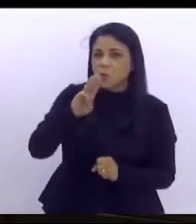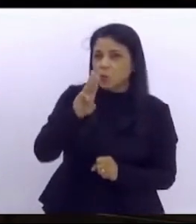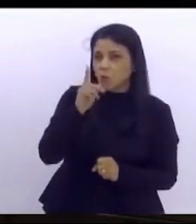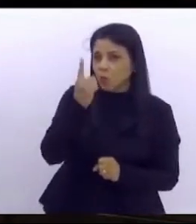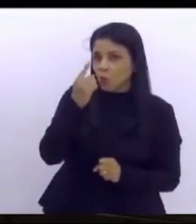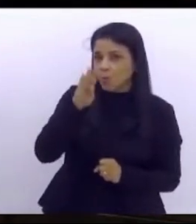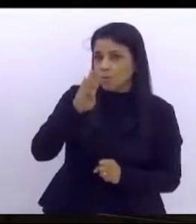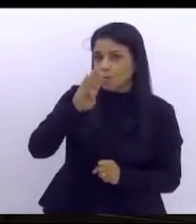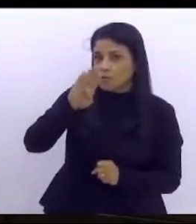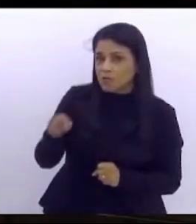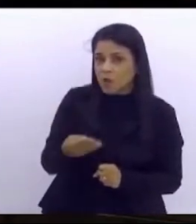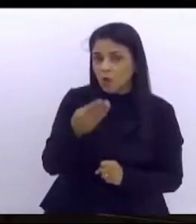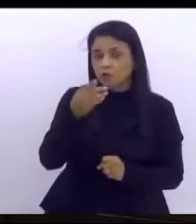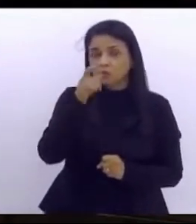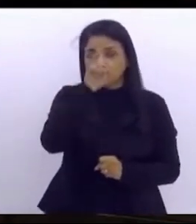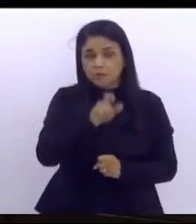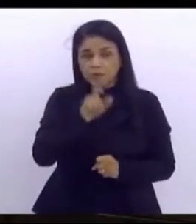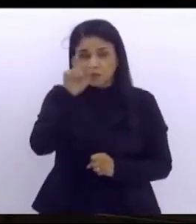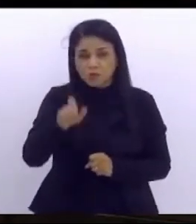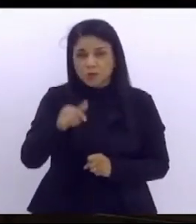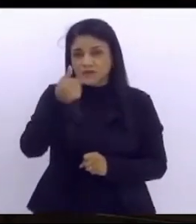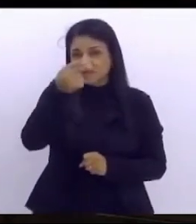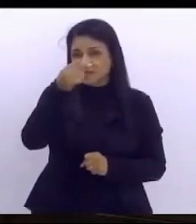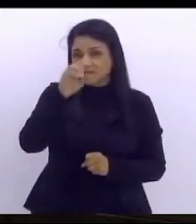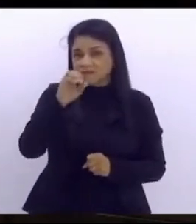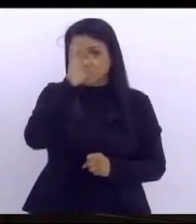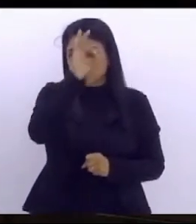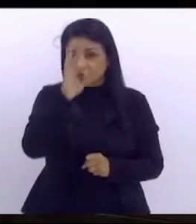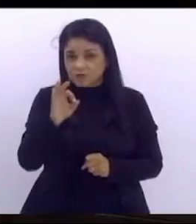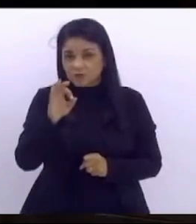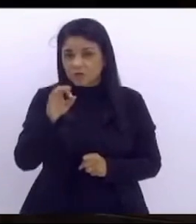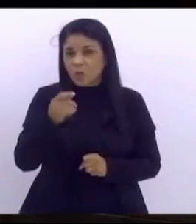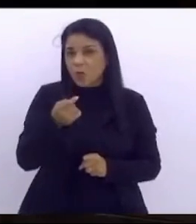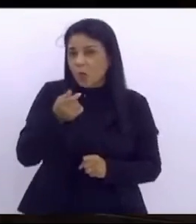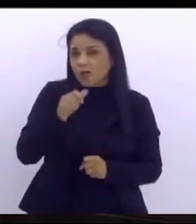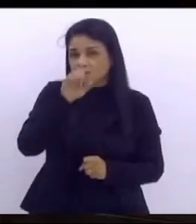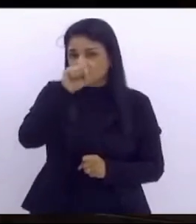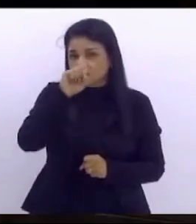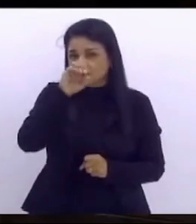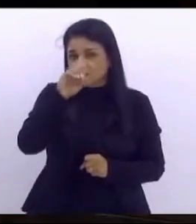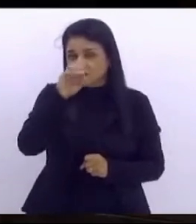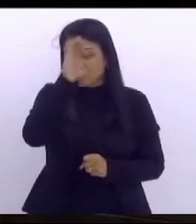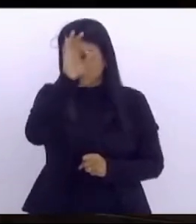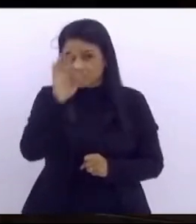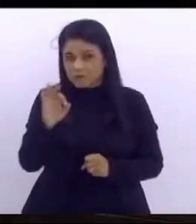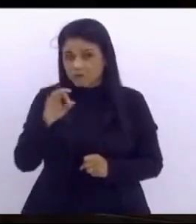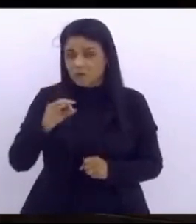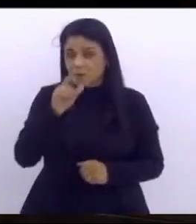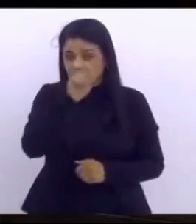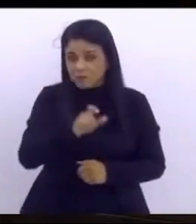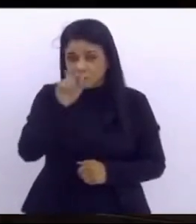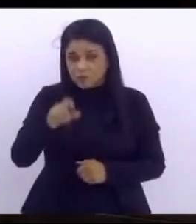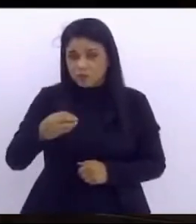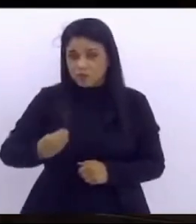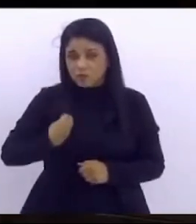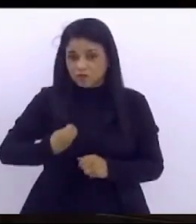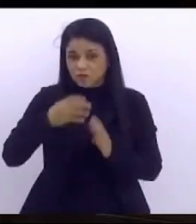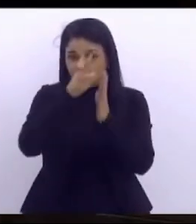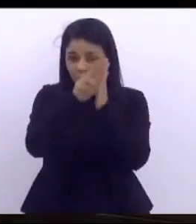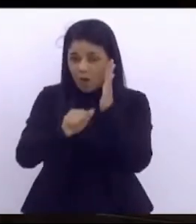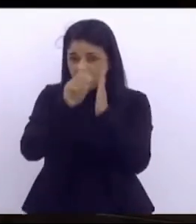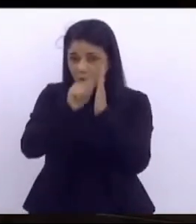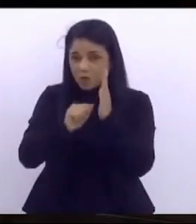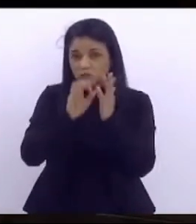um cálculo aproximado, aproximadamente 70%, ou quase 80%, das pessoas que vivem sob países com aborto